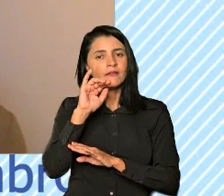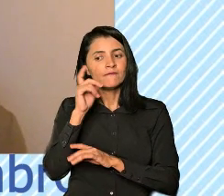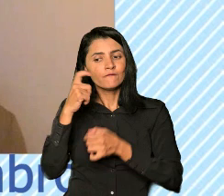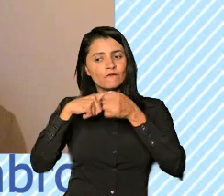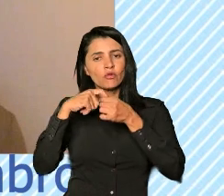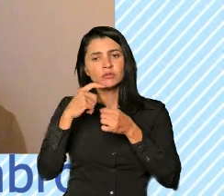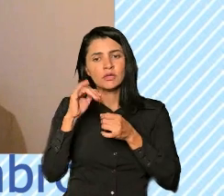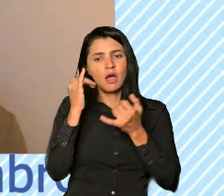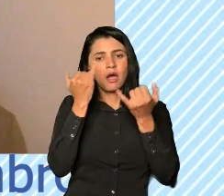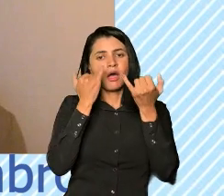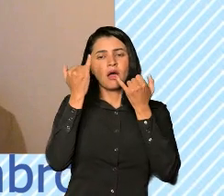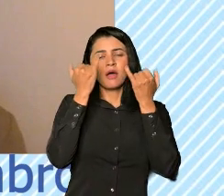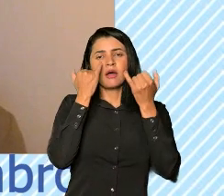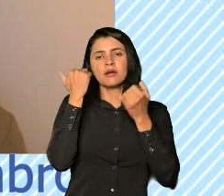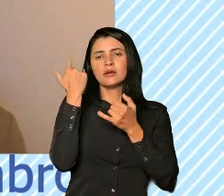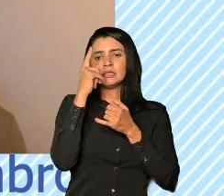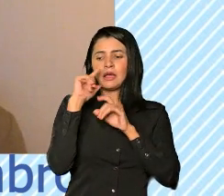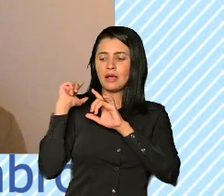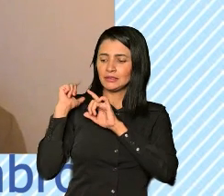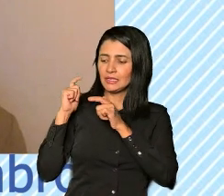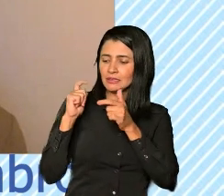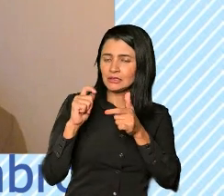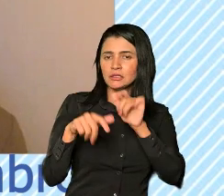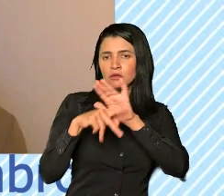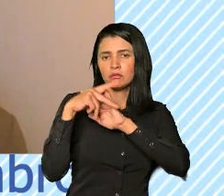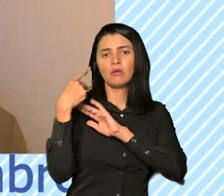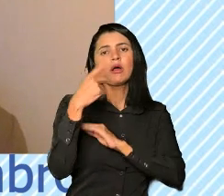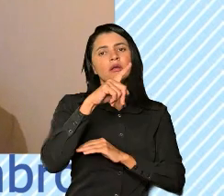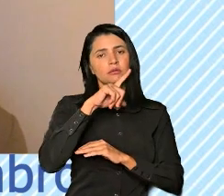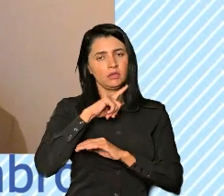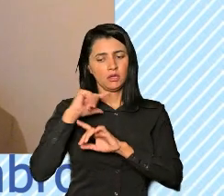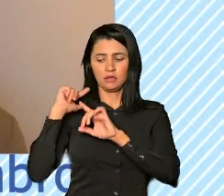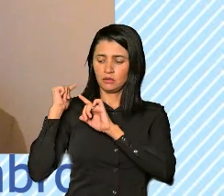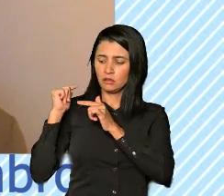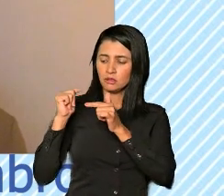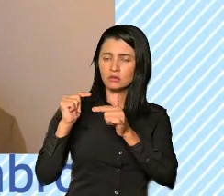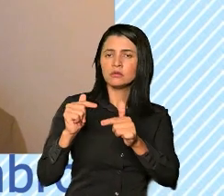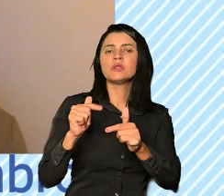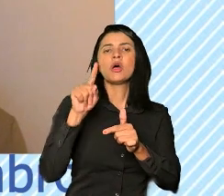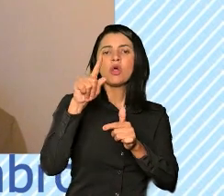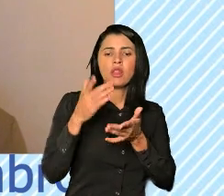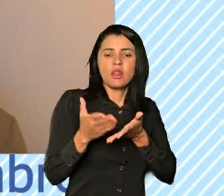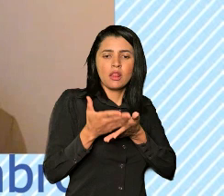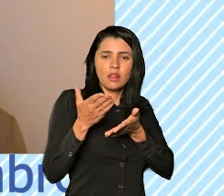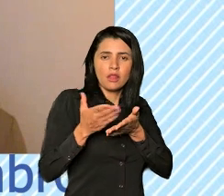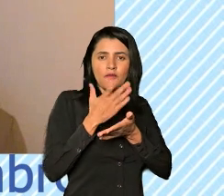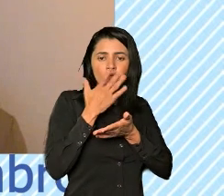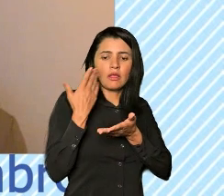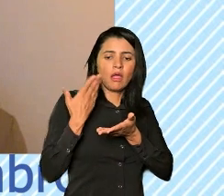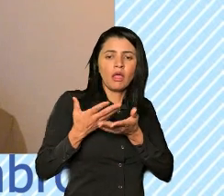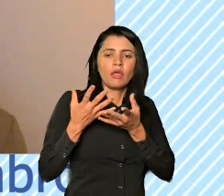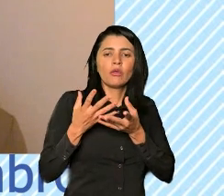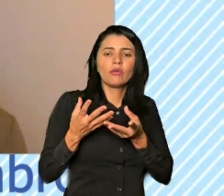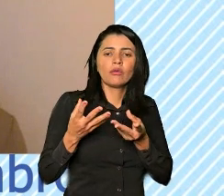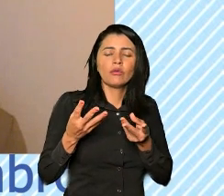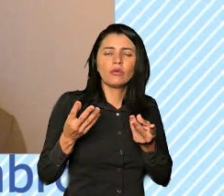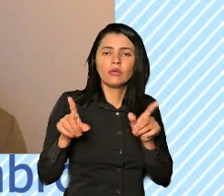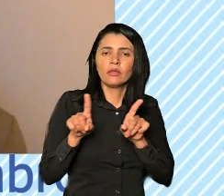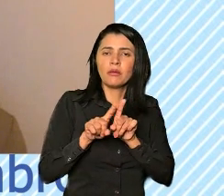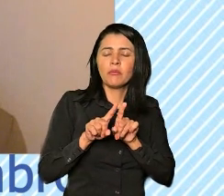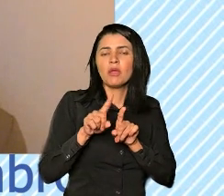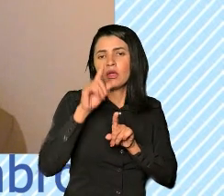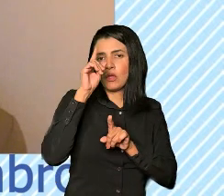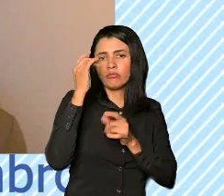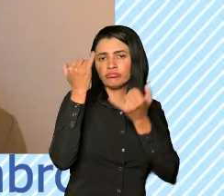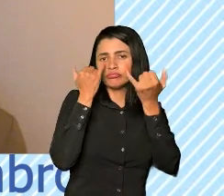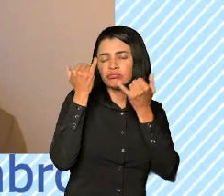resgate tanto da tradição ali, porque tem uma tradição enorme através desse livro, que as pessoas que estão se perdendo, contra o conhecimento também